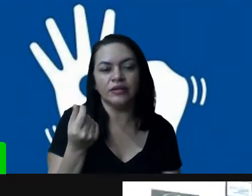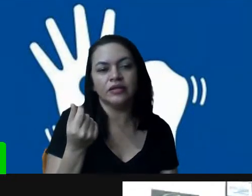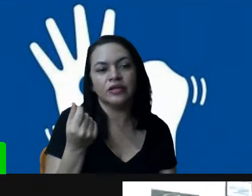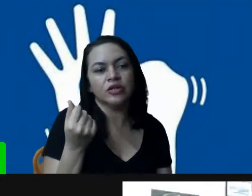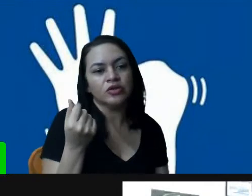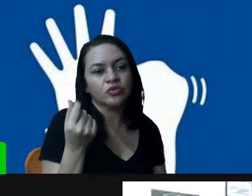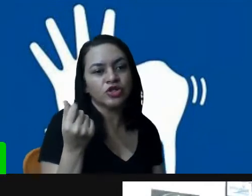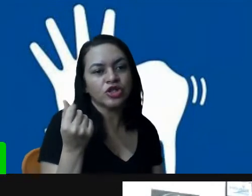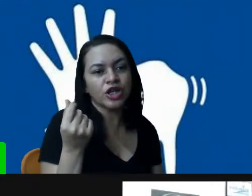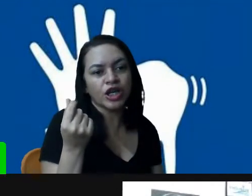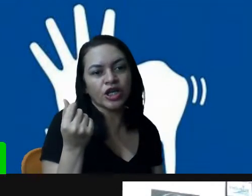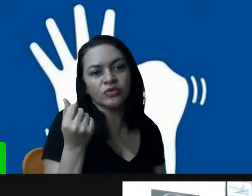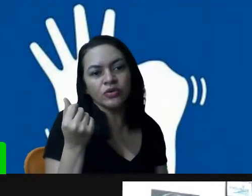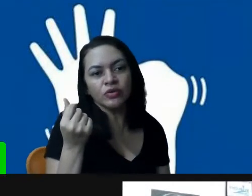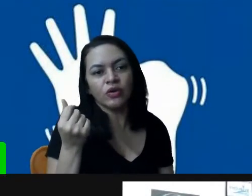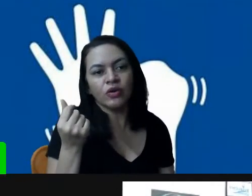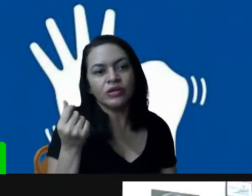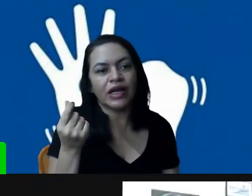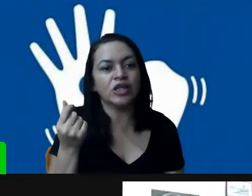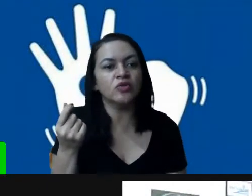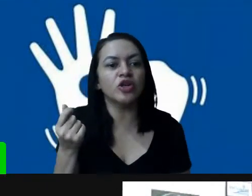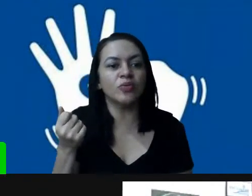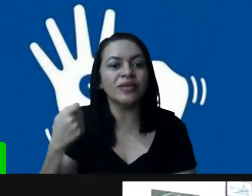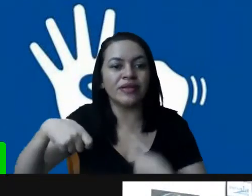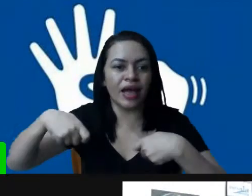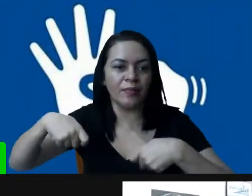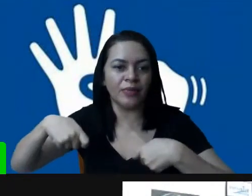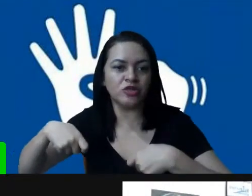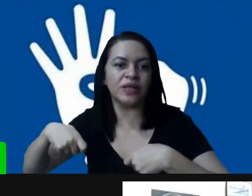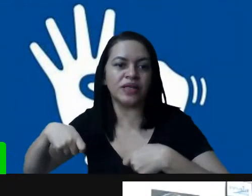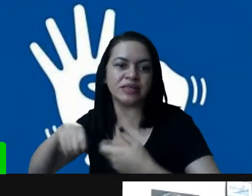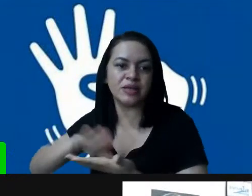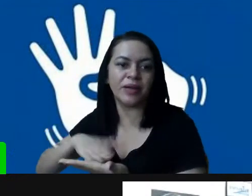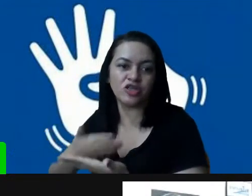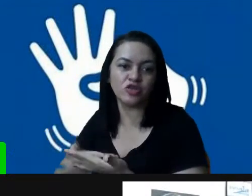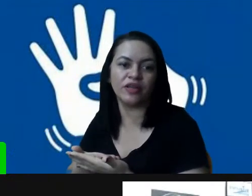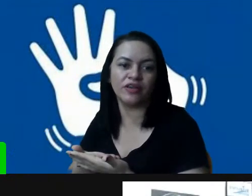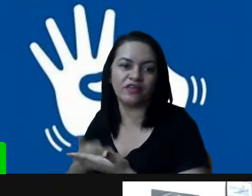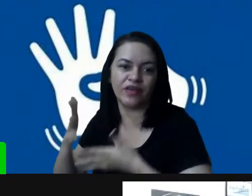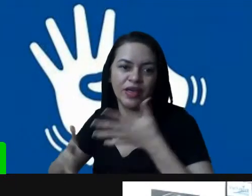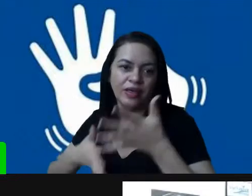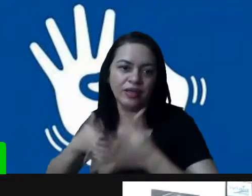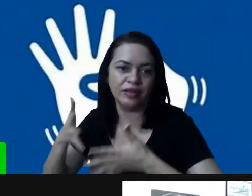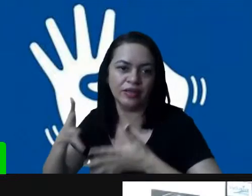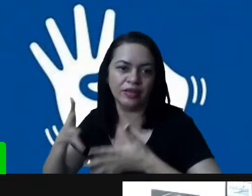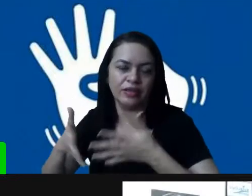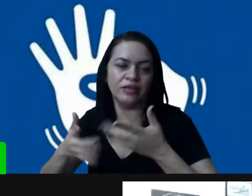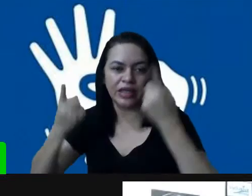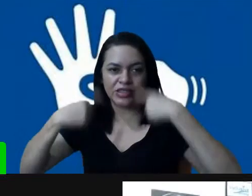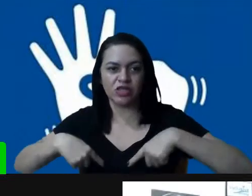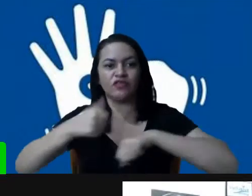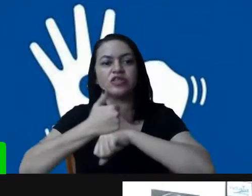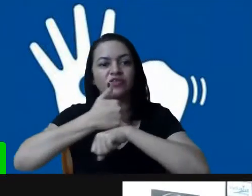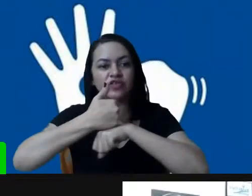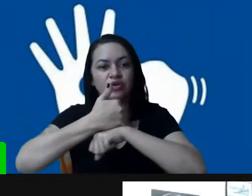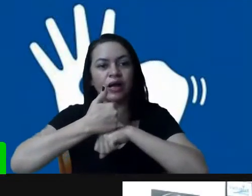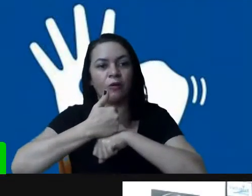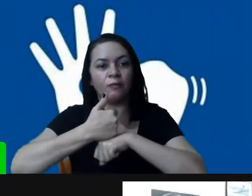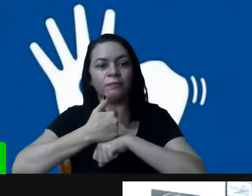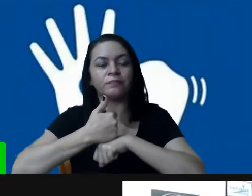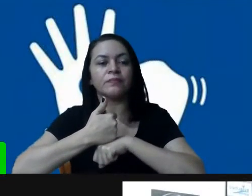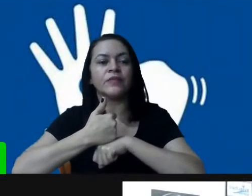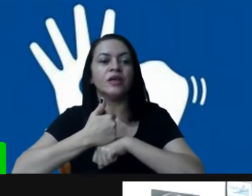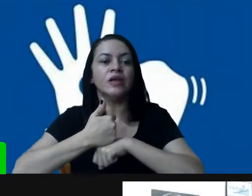né, do dinheiro, daquilo que o intérprete precisa para sobreviver na questão da sua função